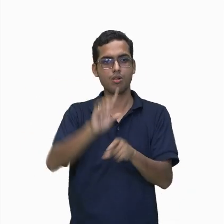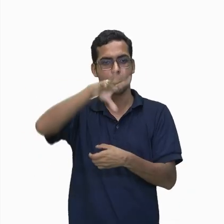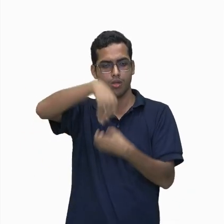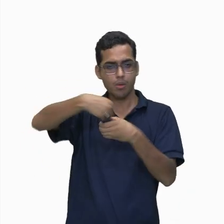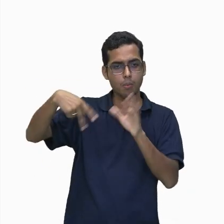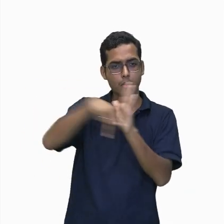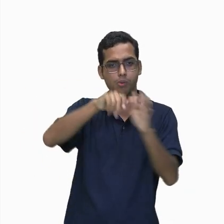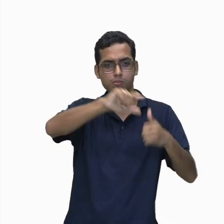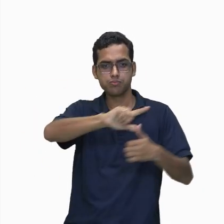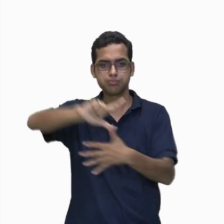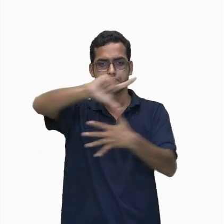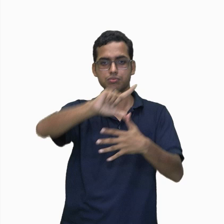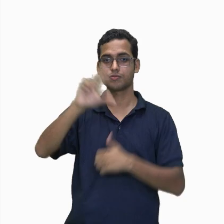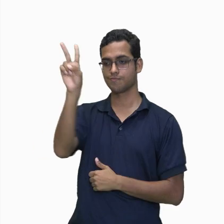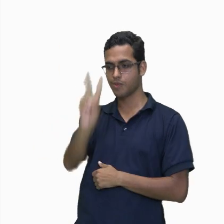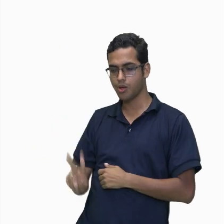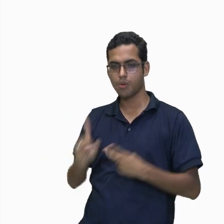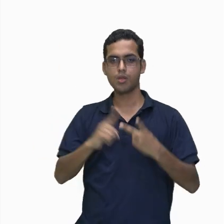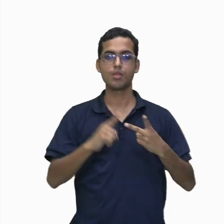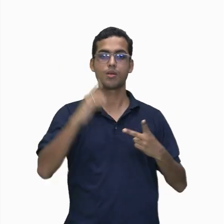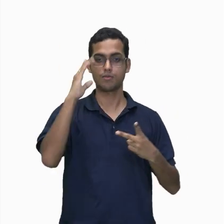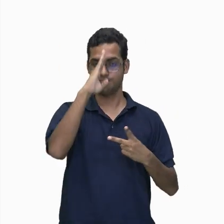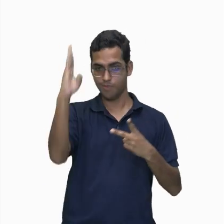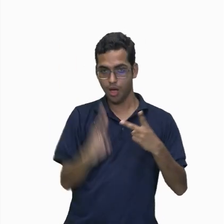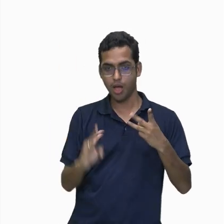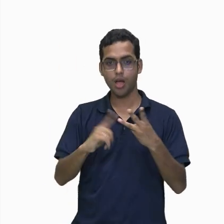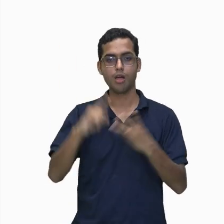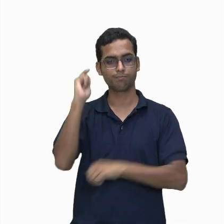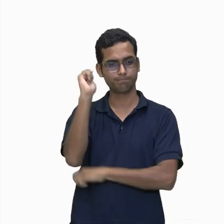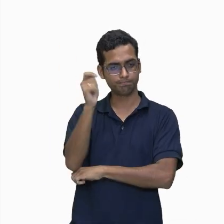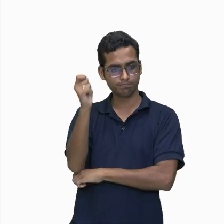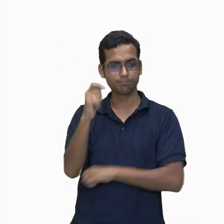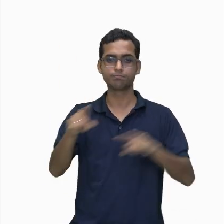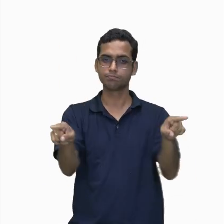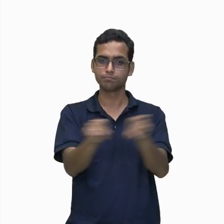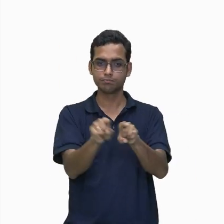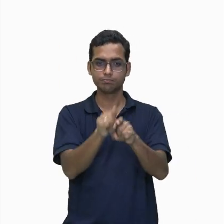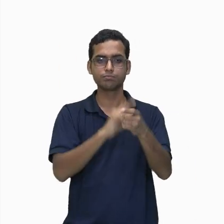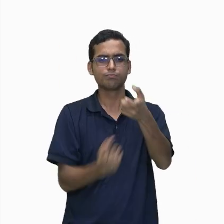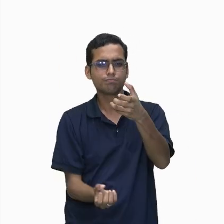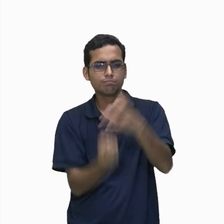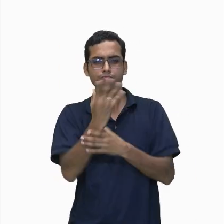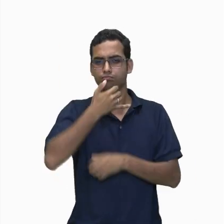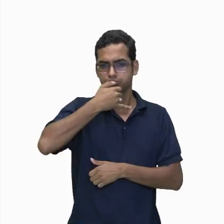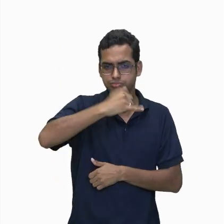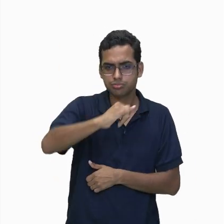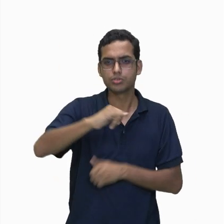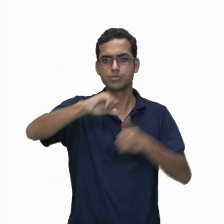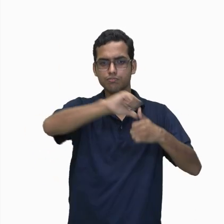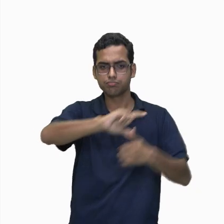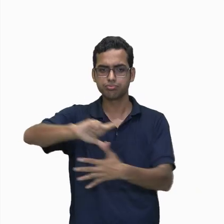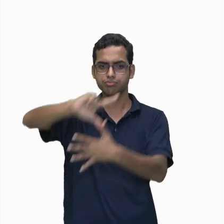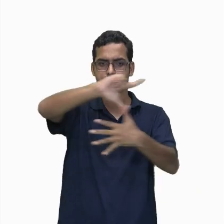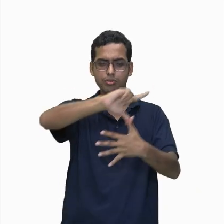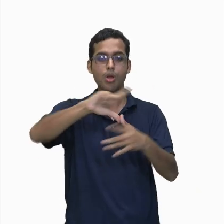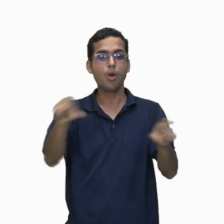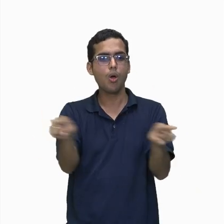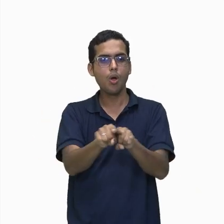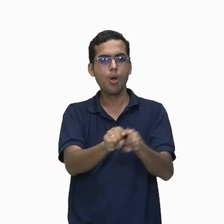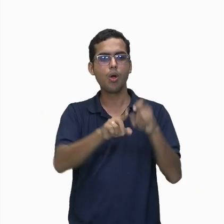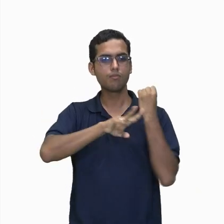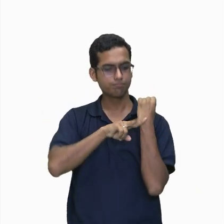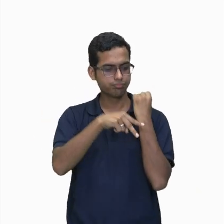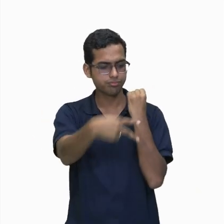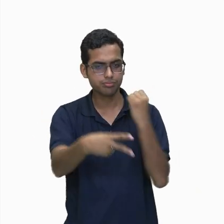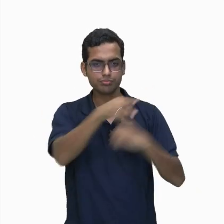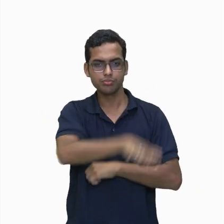latino-americano, Venezuela, Brasil e Argentina. A produção de energia no continente latino-americano e os